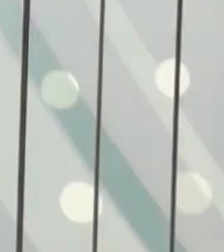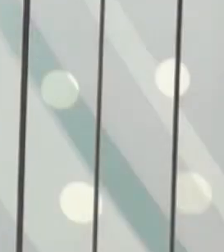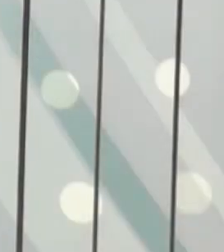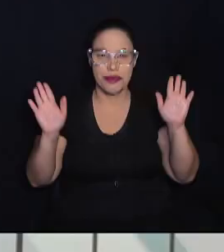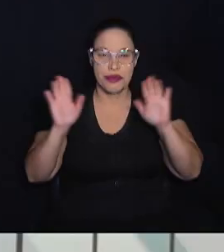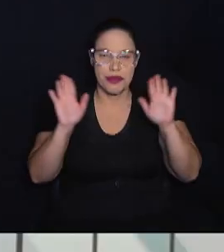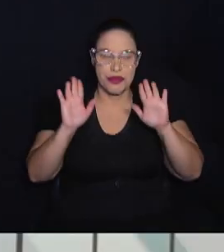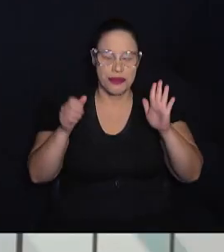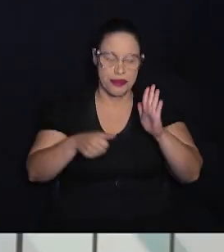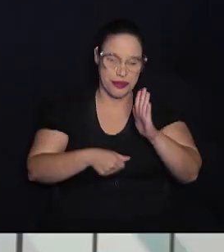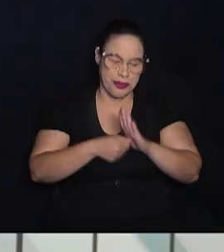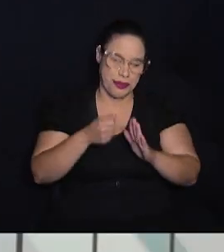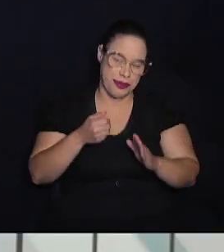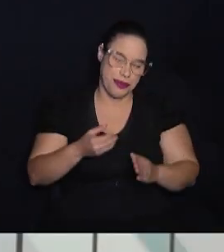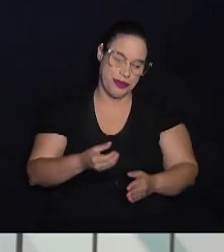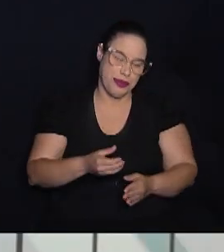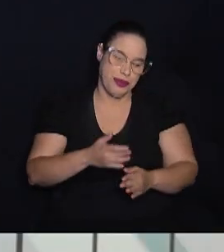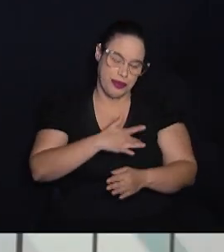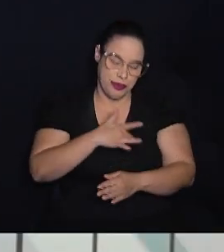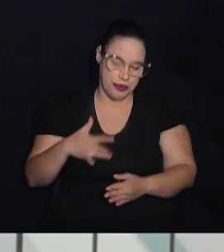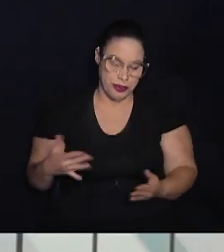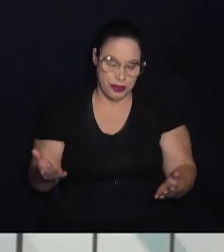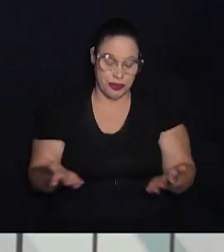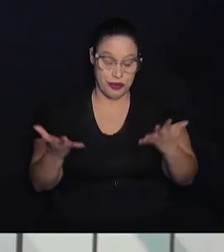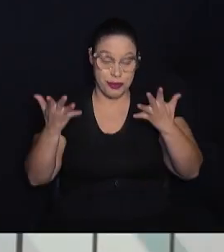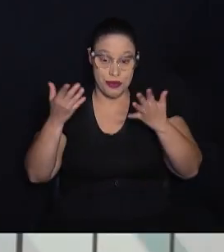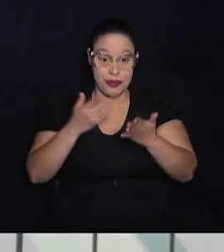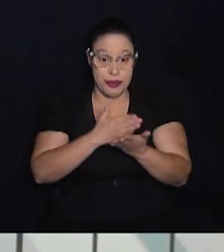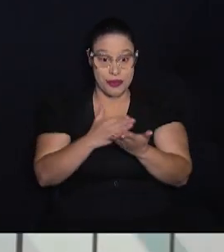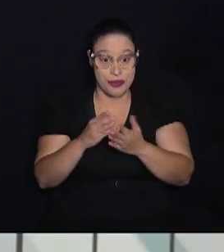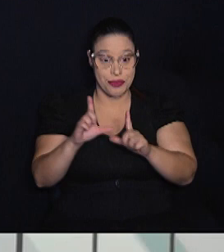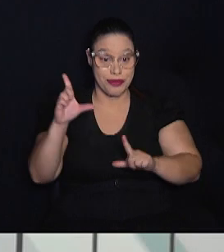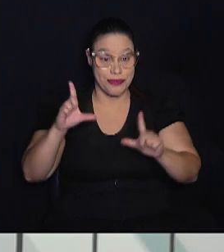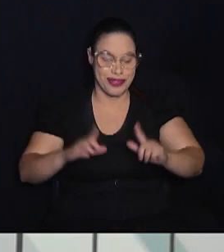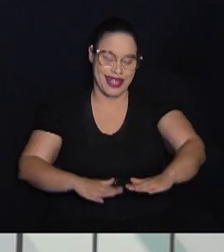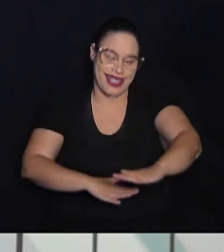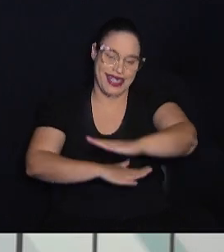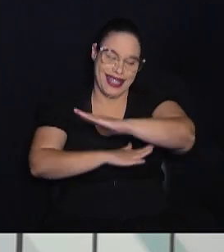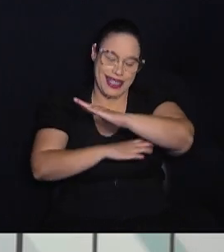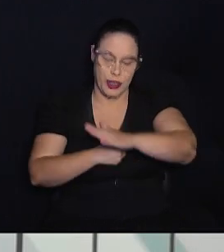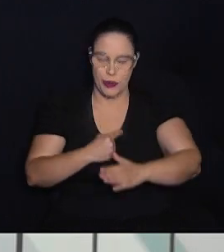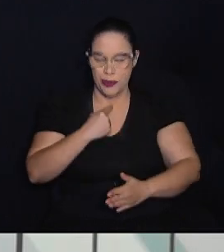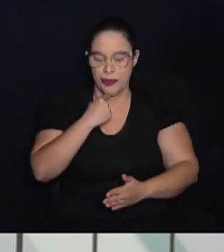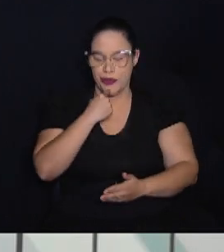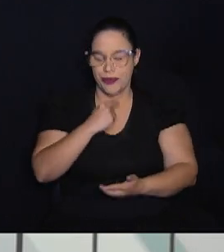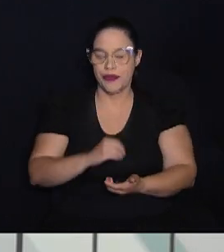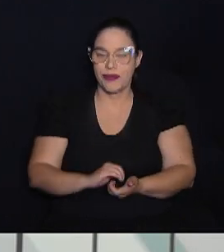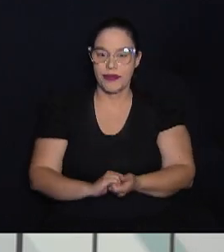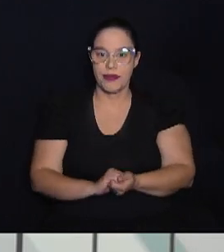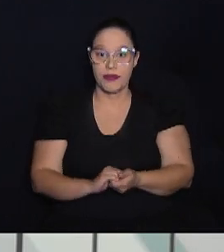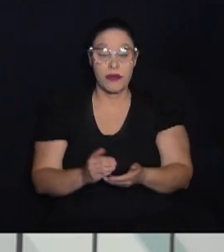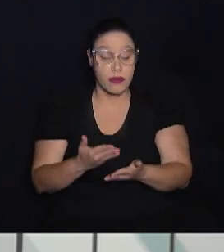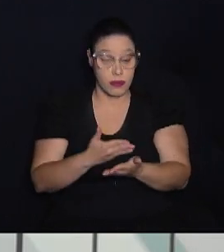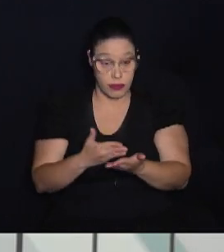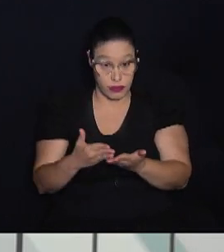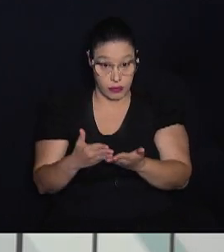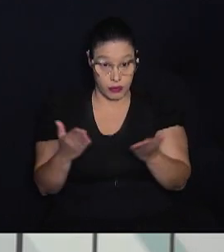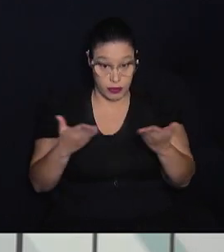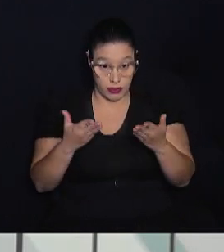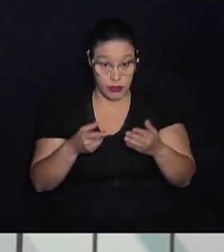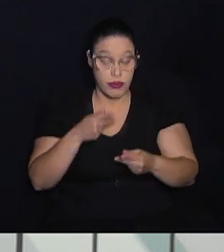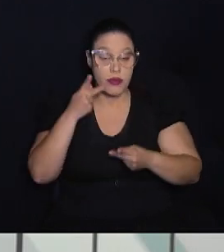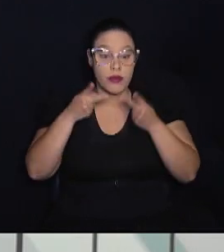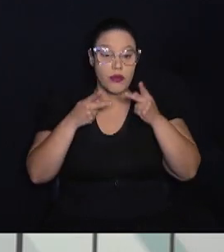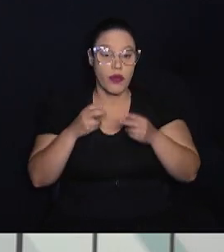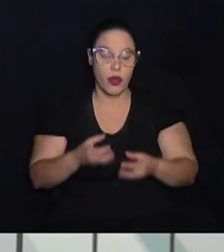Olá, pessoal, mais um Saúde é Vida começando para você aqui na programação da TV Câmara Campinas. E hoje nós vamos falar sobre